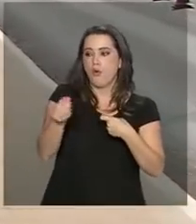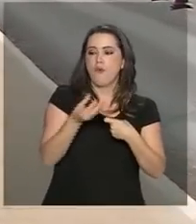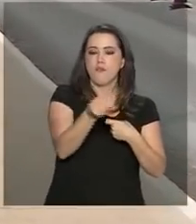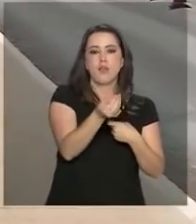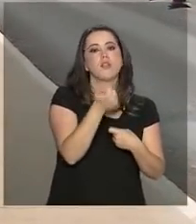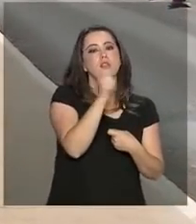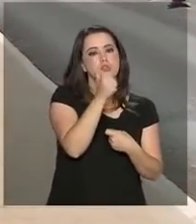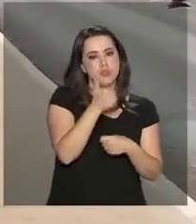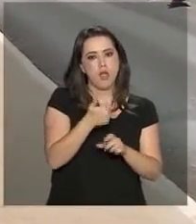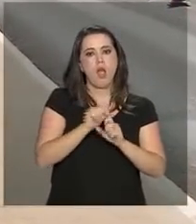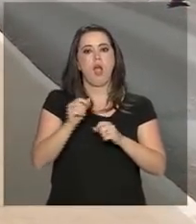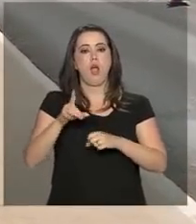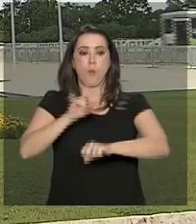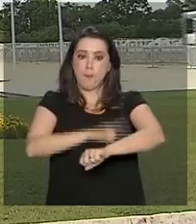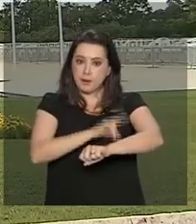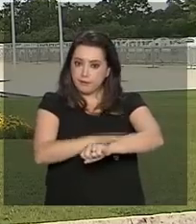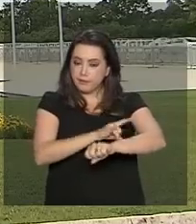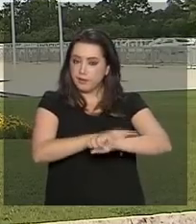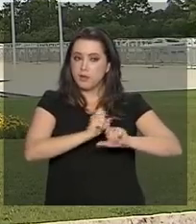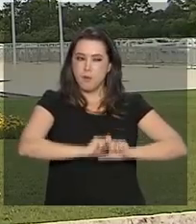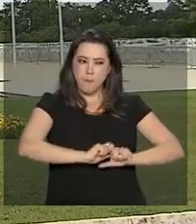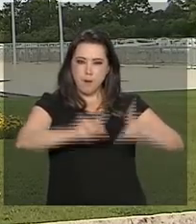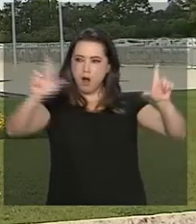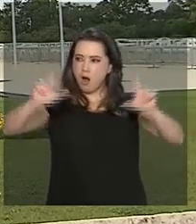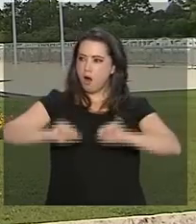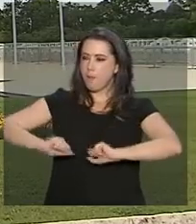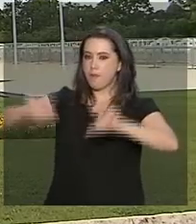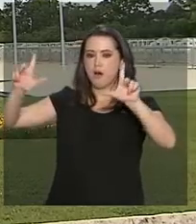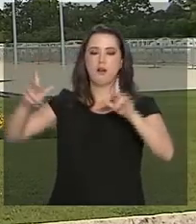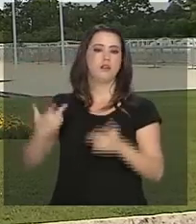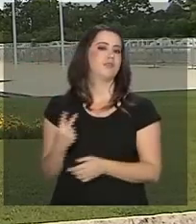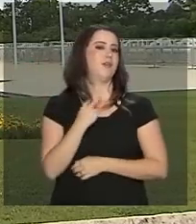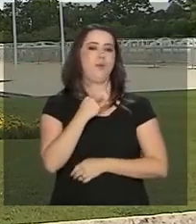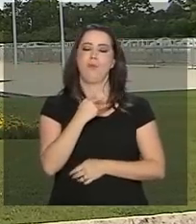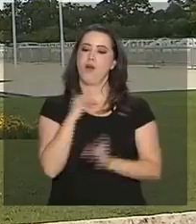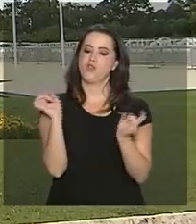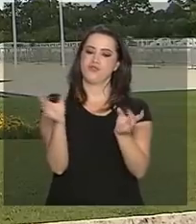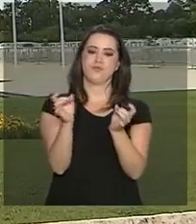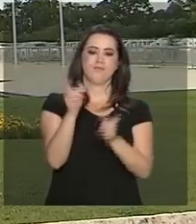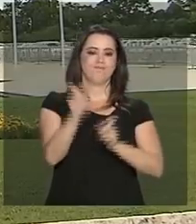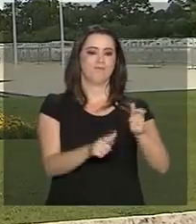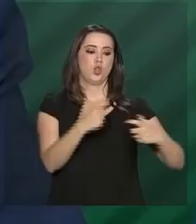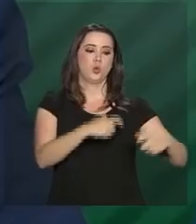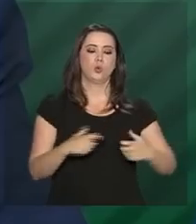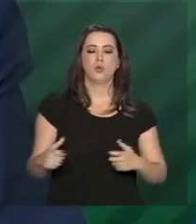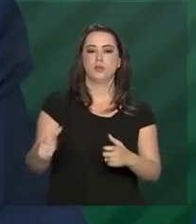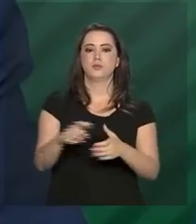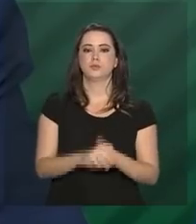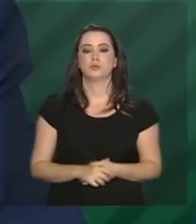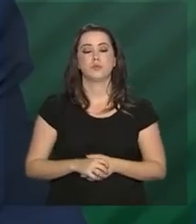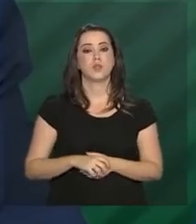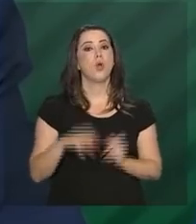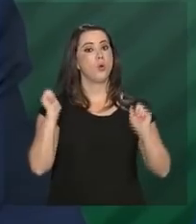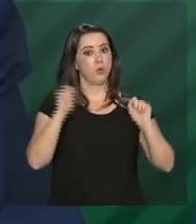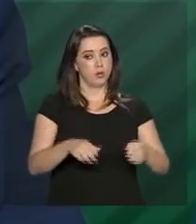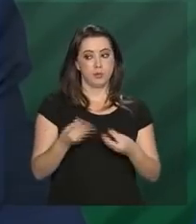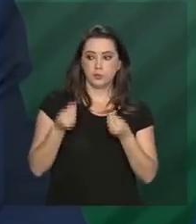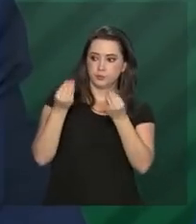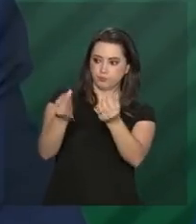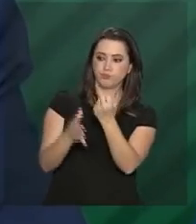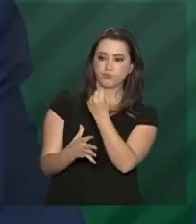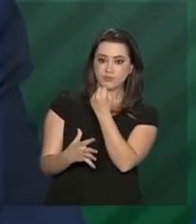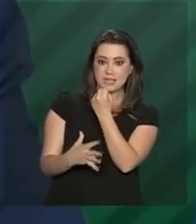e telões para exibição da festa. Não serão permitidos vendedores ambulantes no espaço. O que a gente pode assegurar,